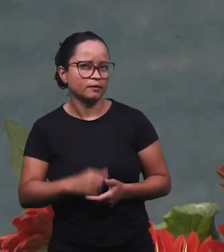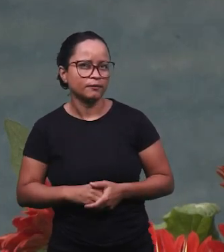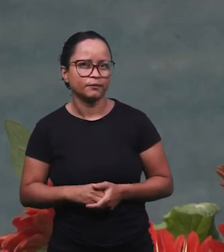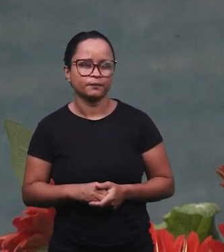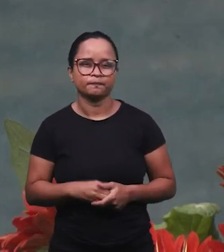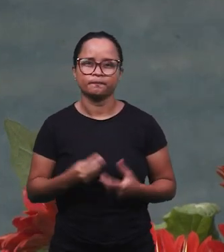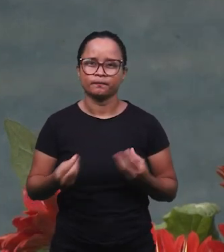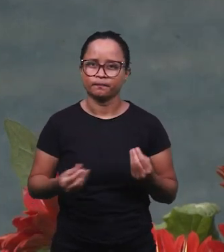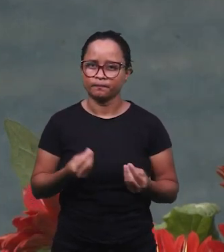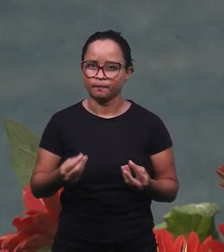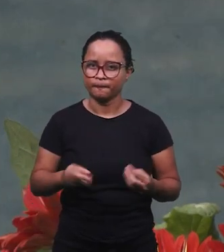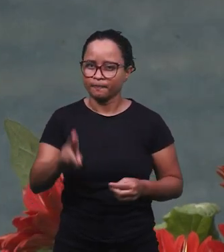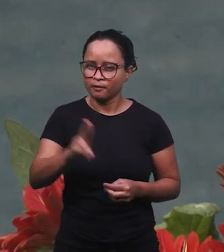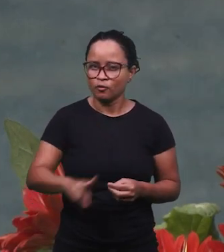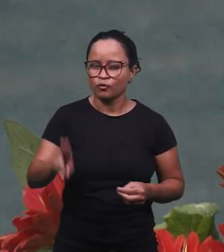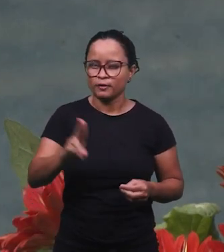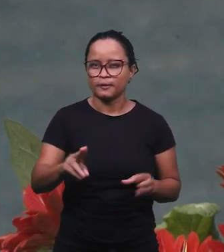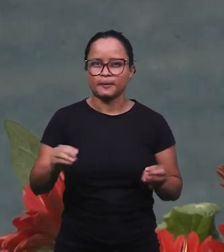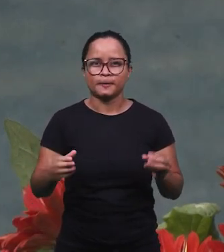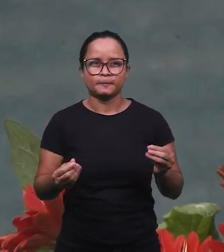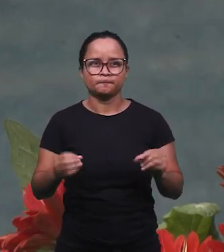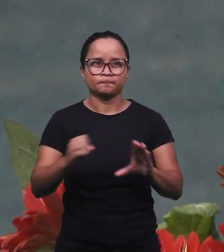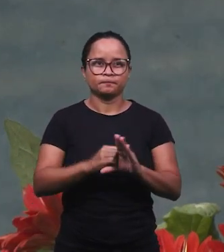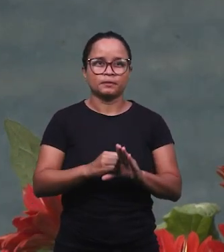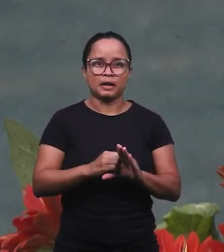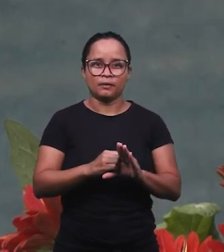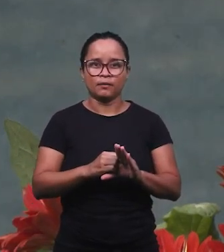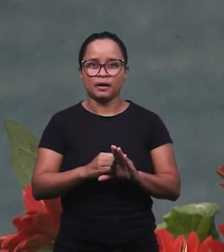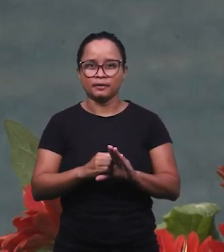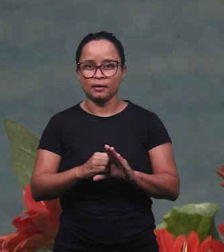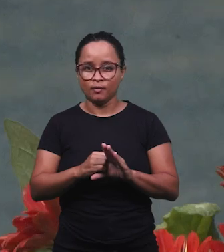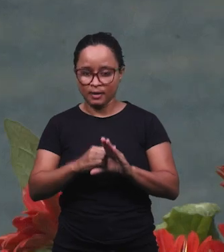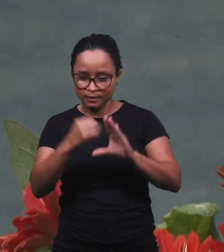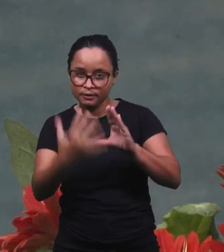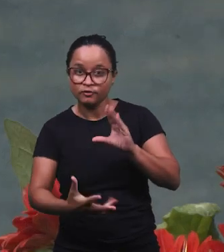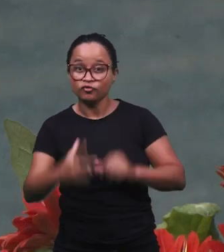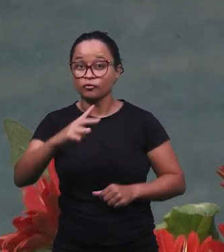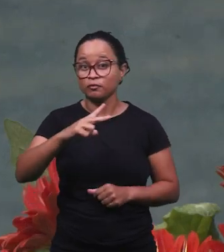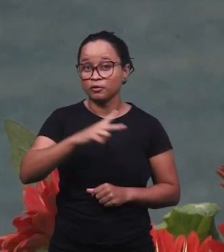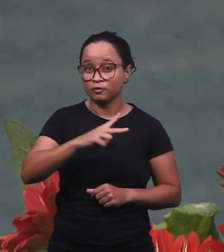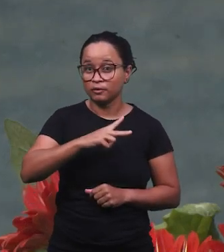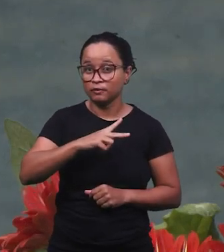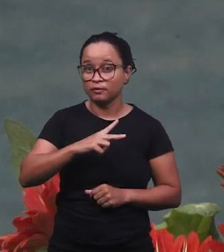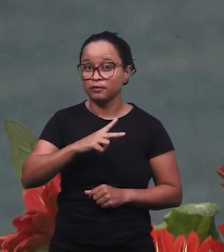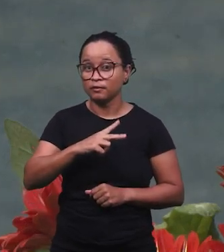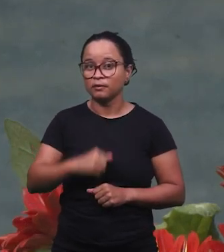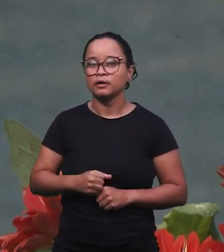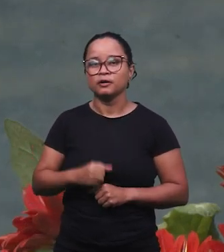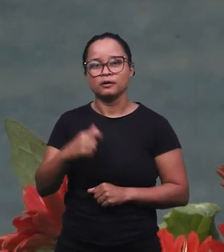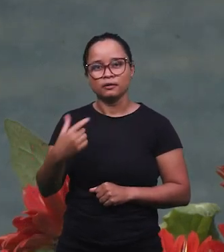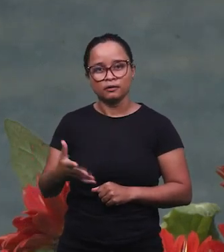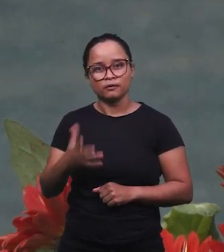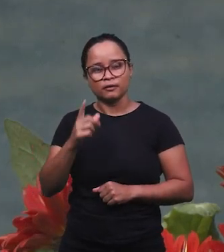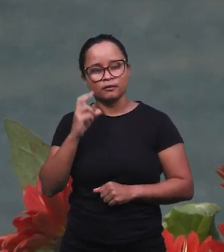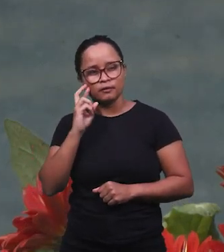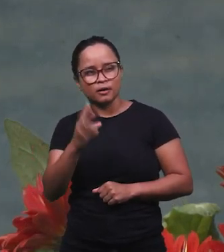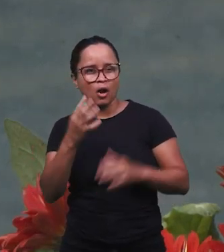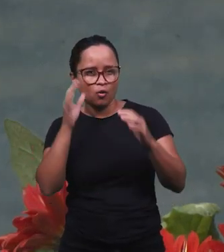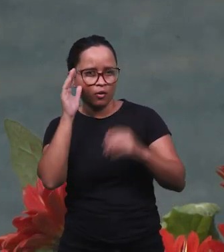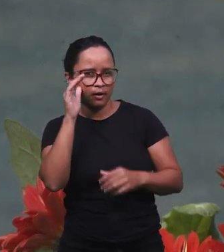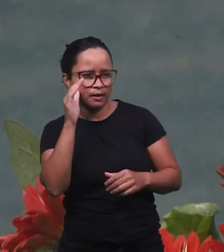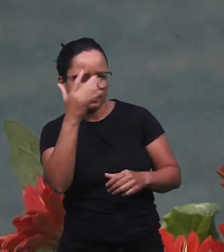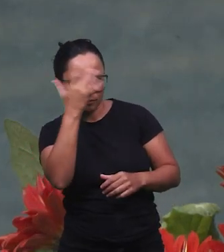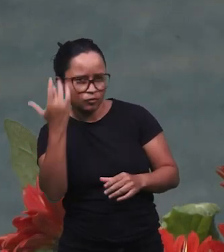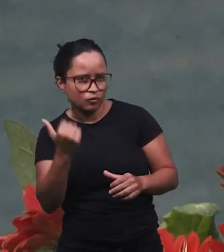você, ao usar um aspecto pessoal seu, e isso vai trazer engajamento,